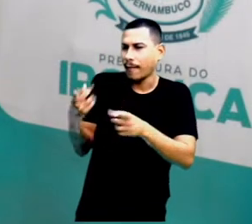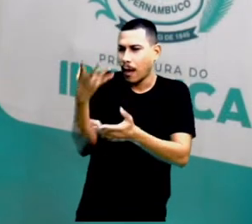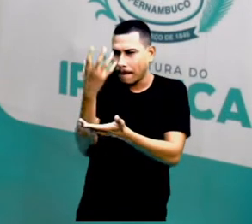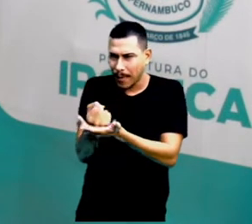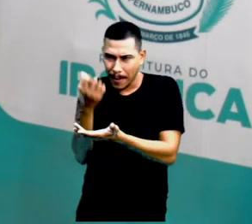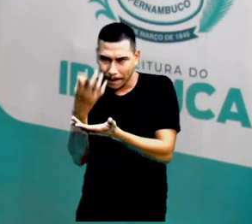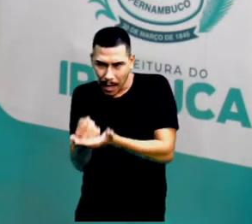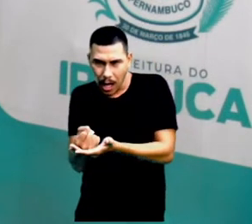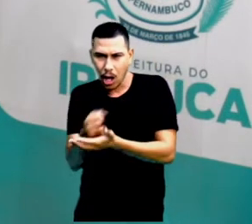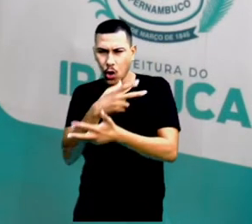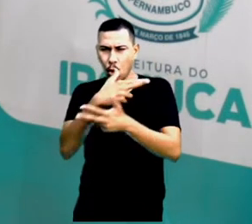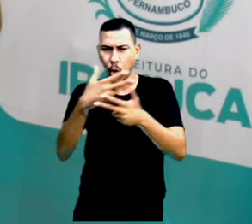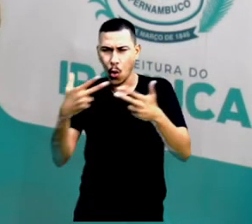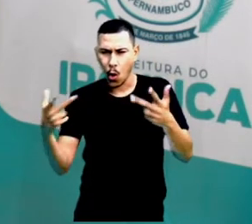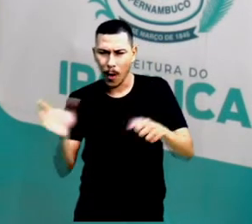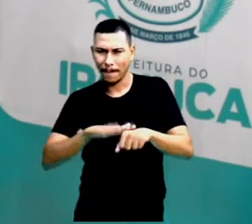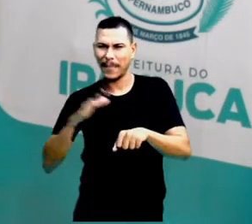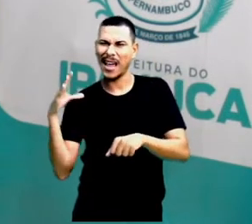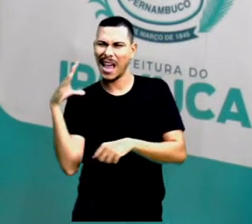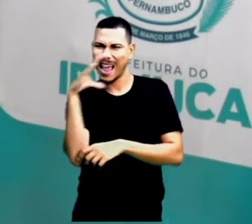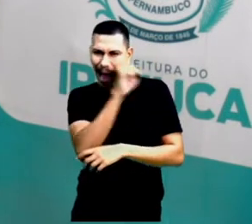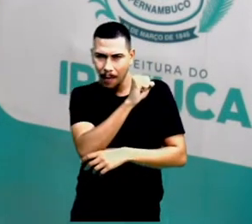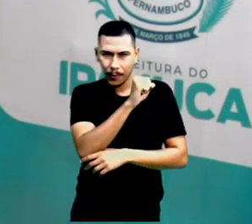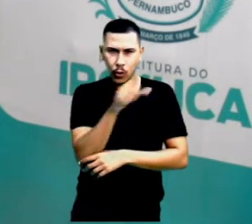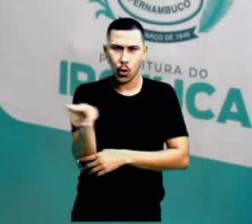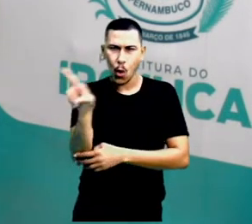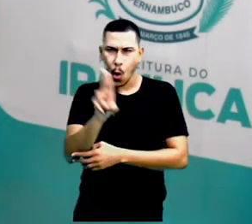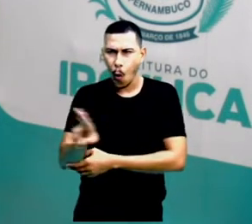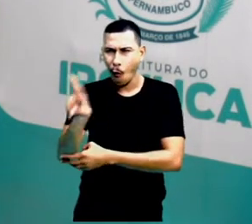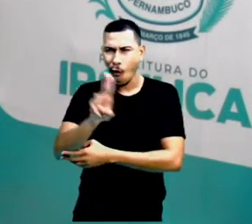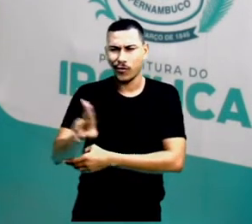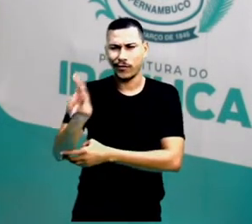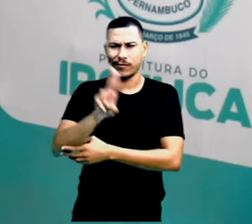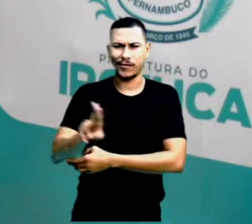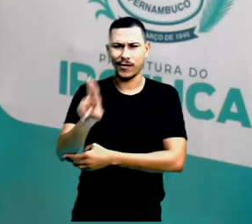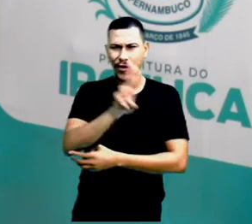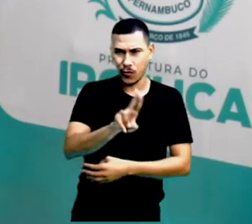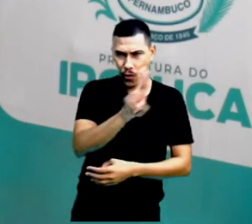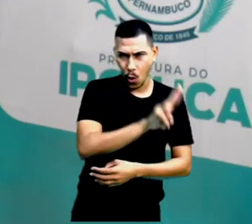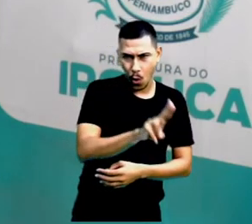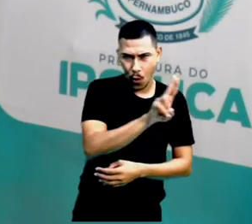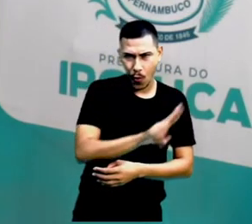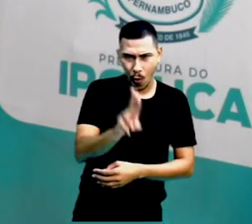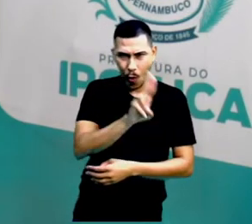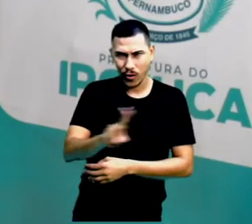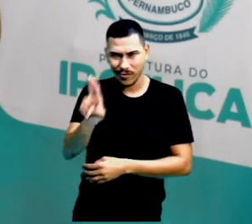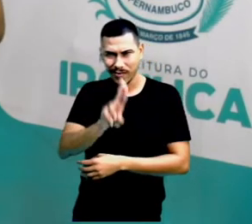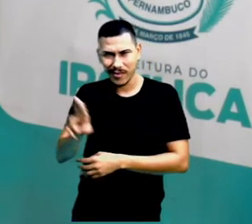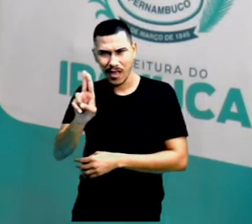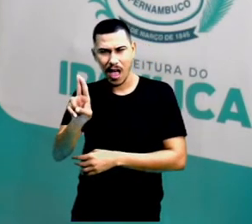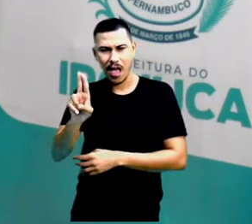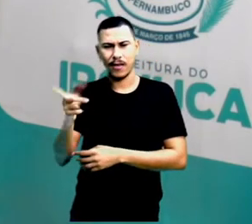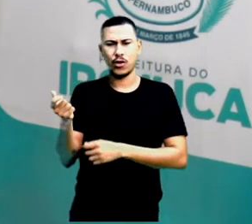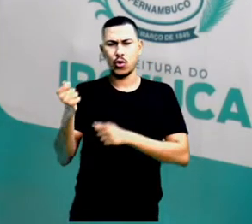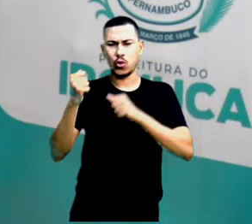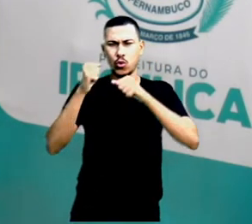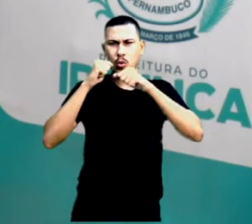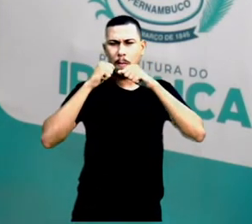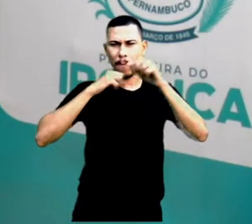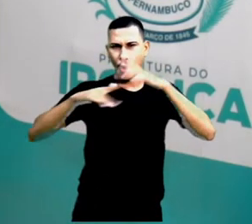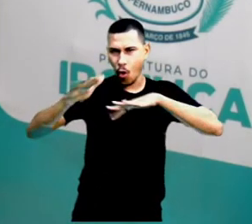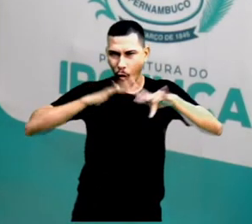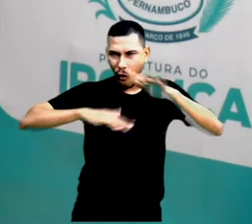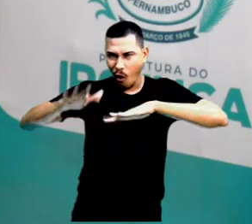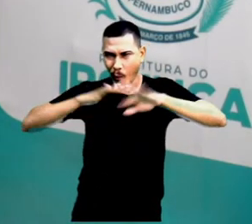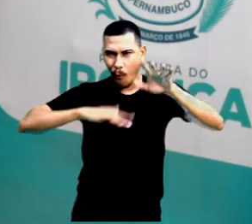rápido. E aí? E através de uma maior utilização do espectro de rádio, a tecnologia